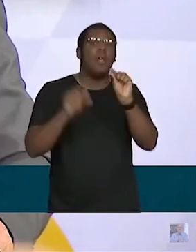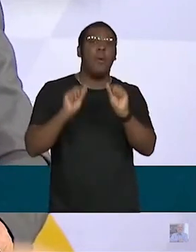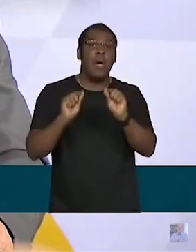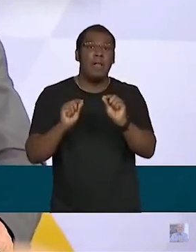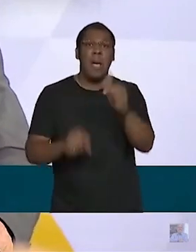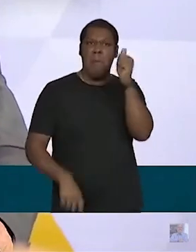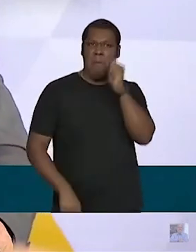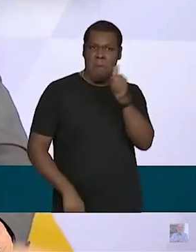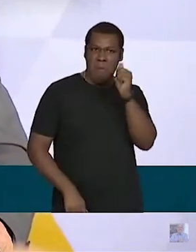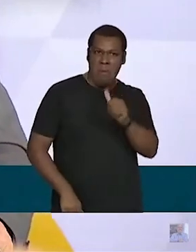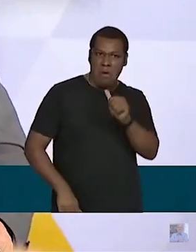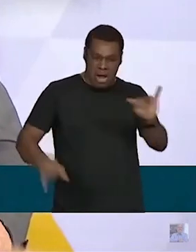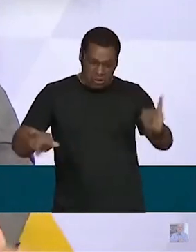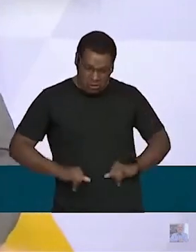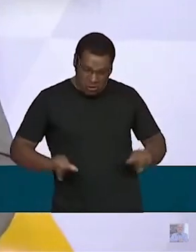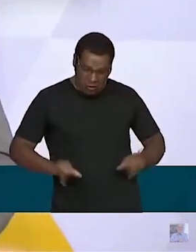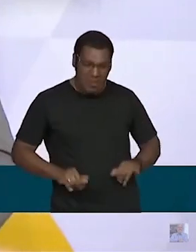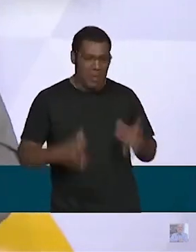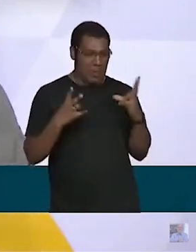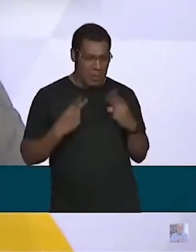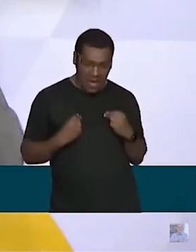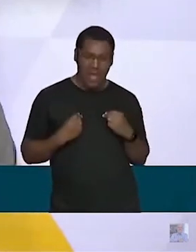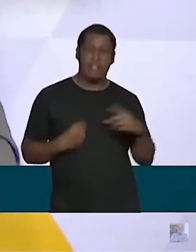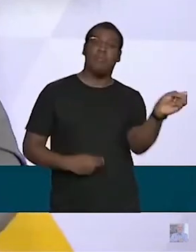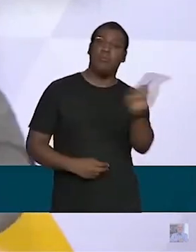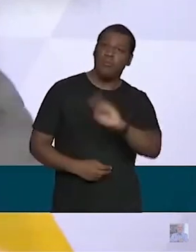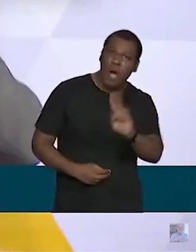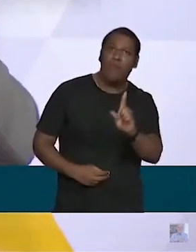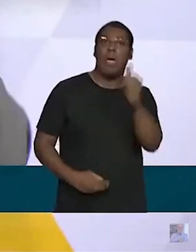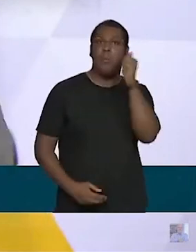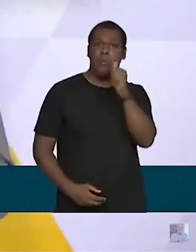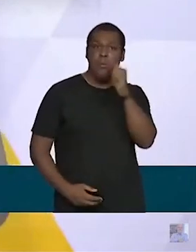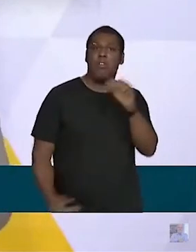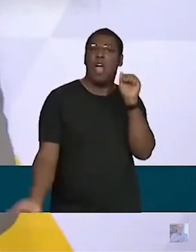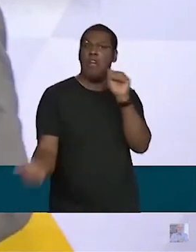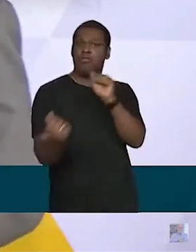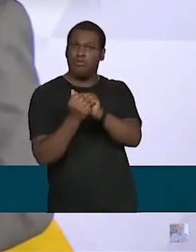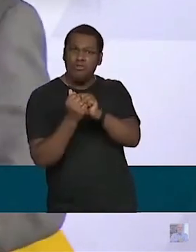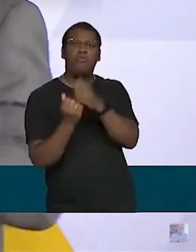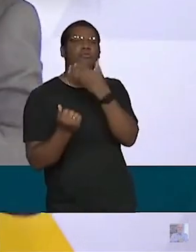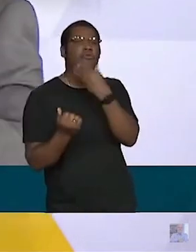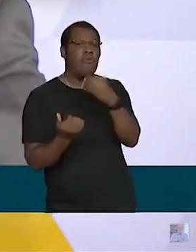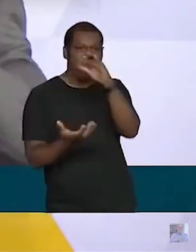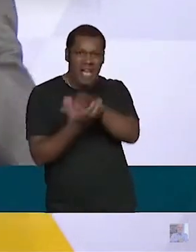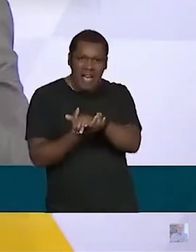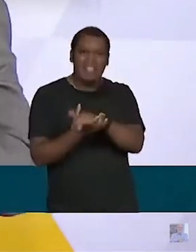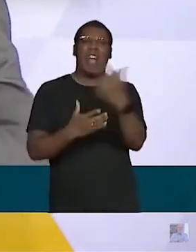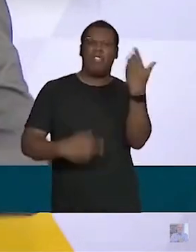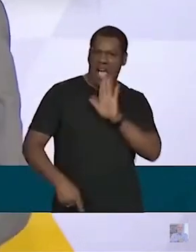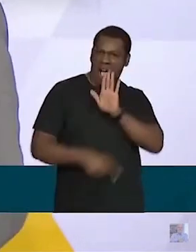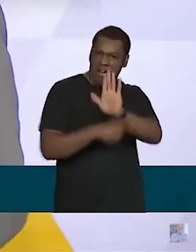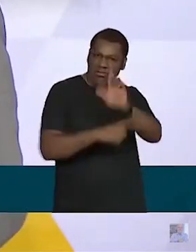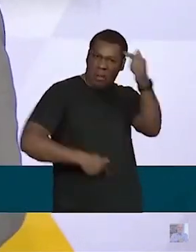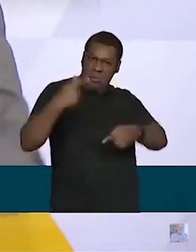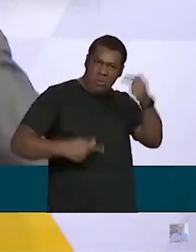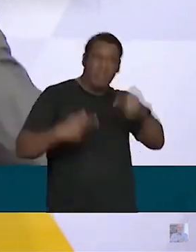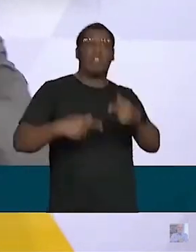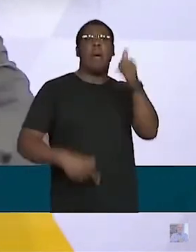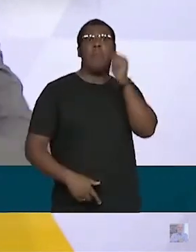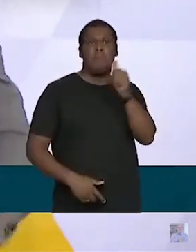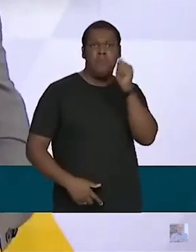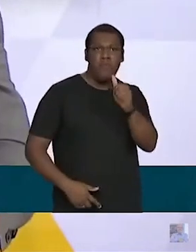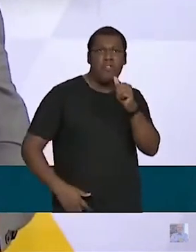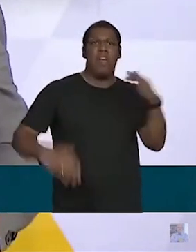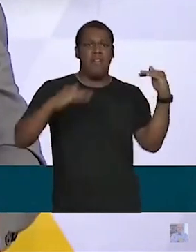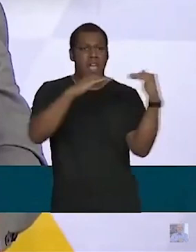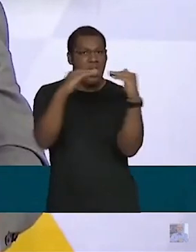feita para apanhar. Mulher foi feita para ser parceira, para fazer política. Mulher foi feita para ser igual,